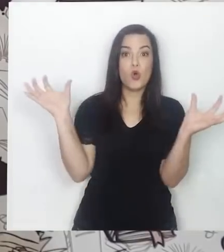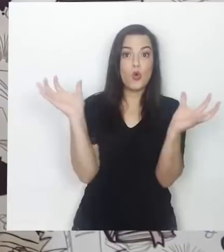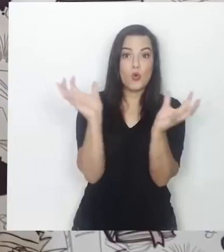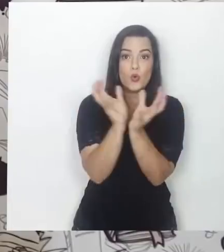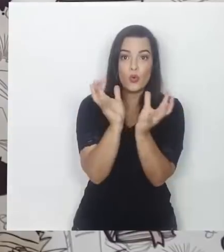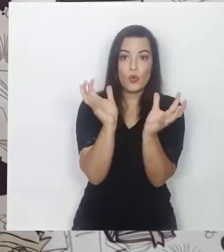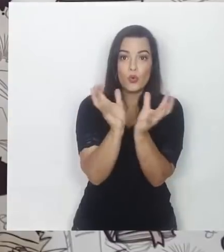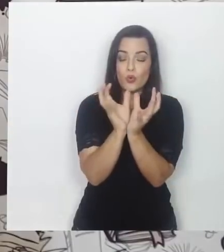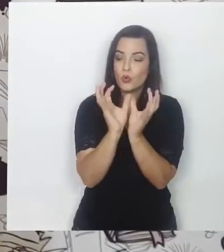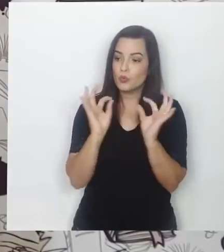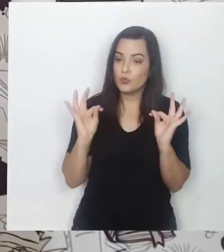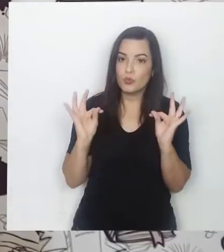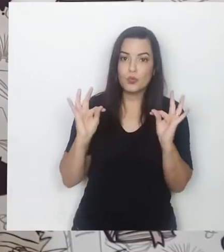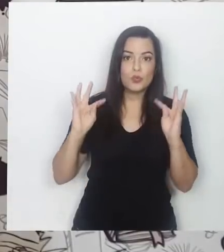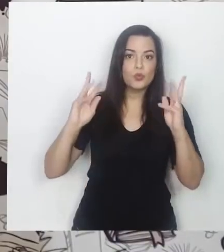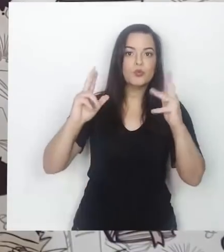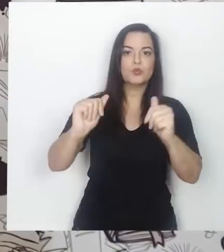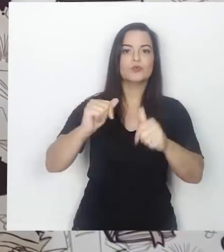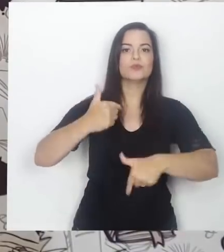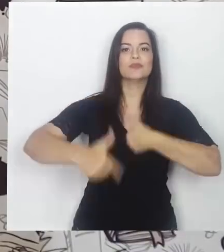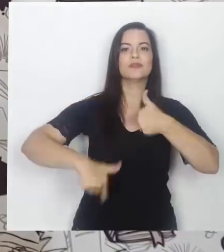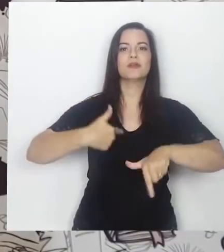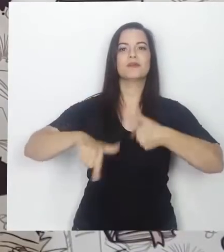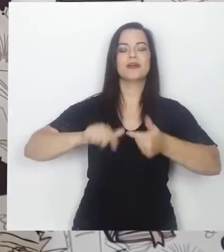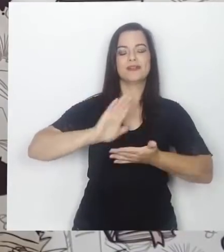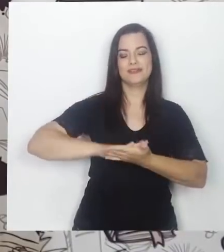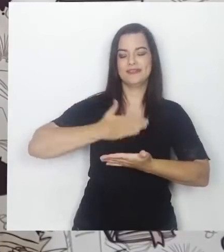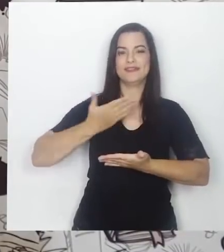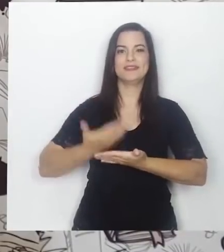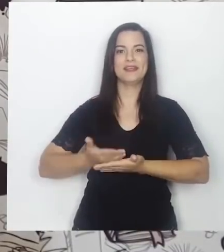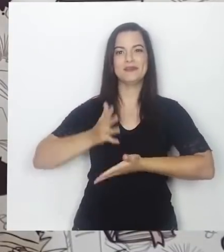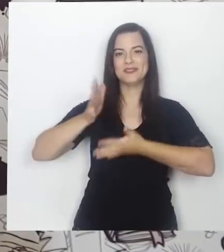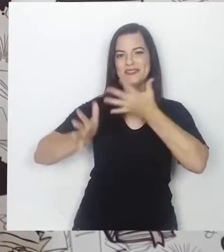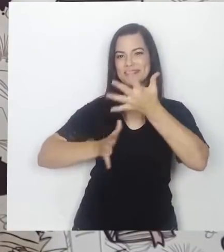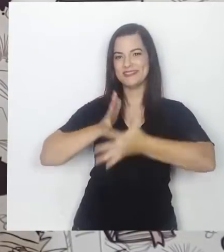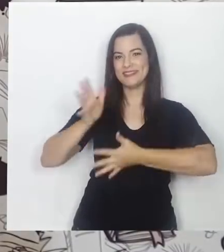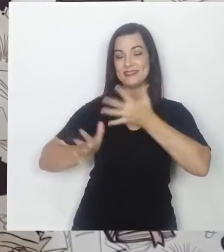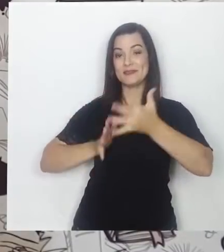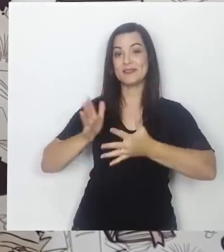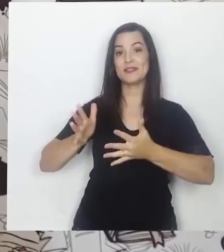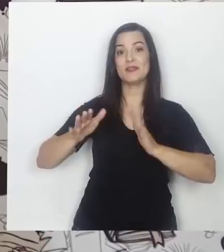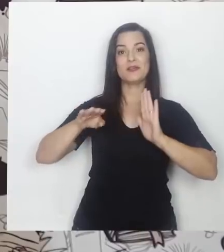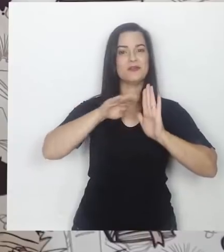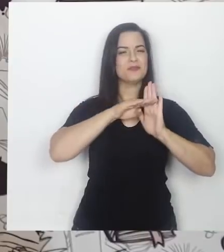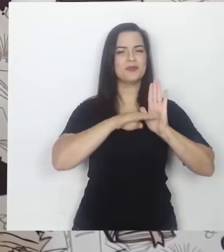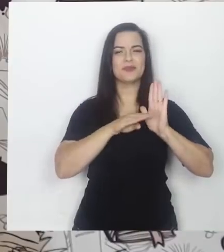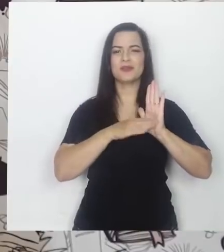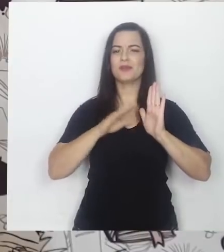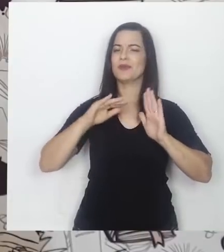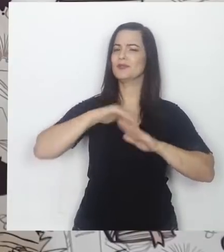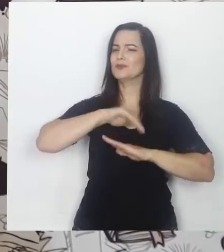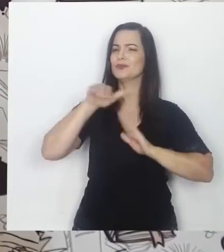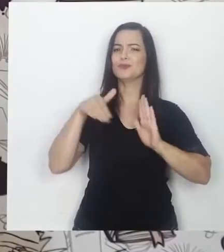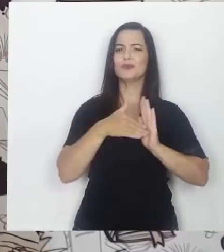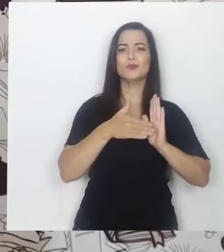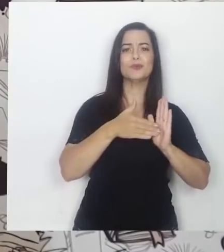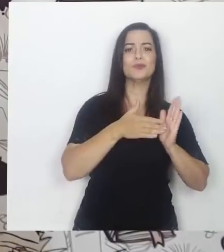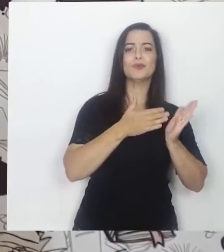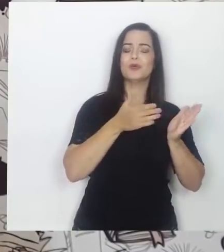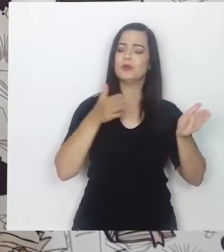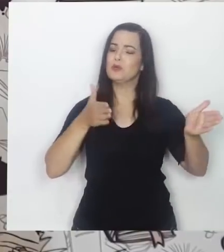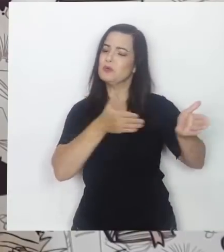intérprete de Libras em todo o programa também, desde o comecinho até o último episódio, nós temos